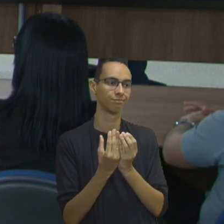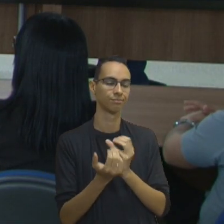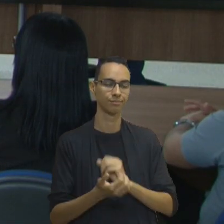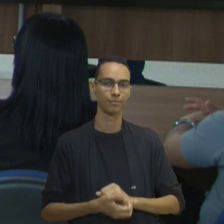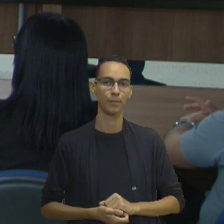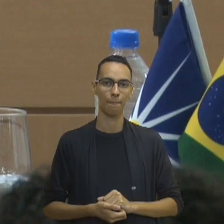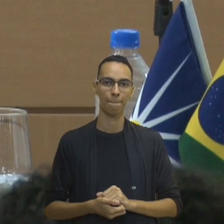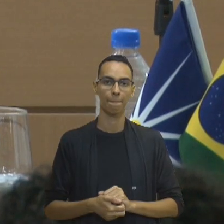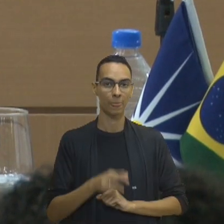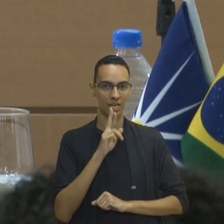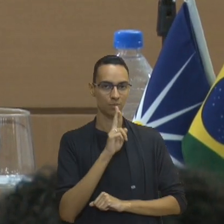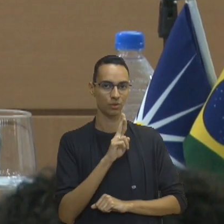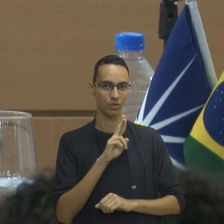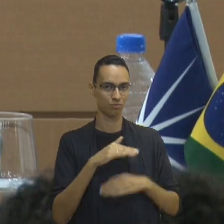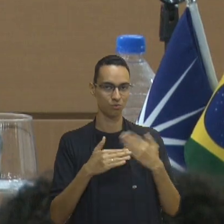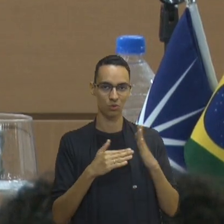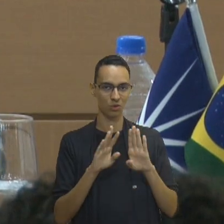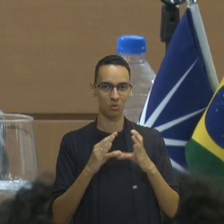Está respondido.